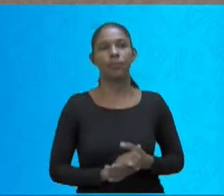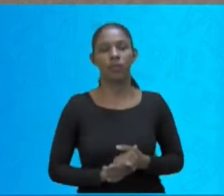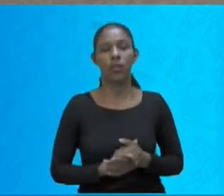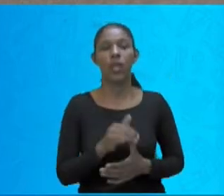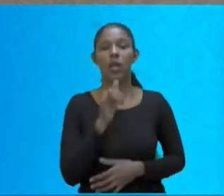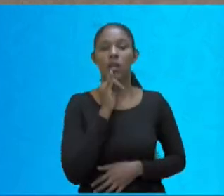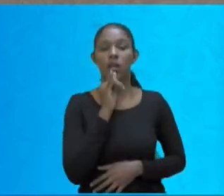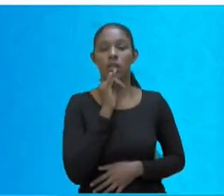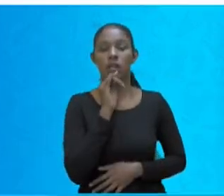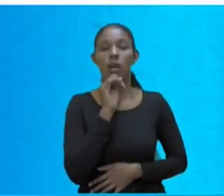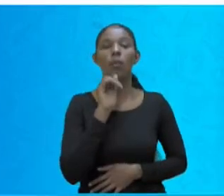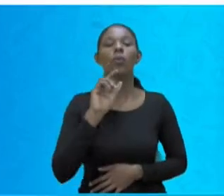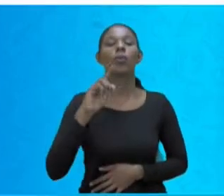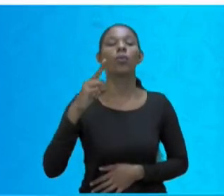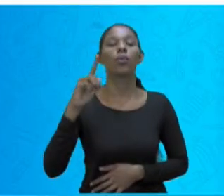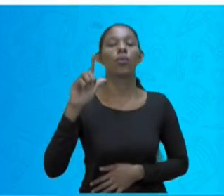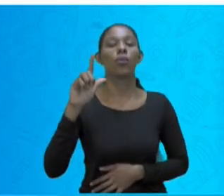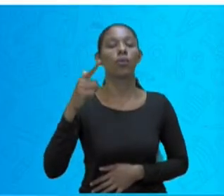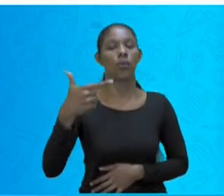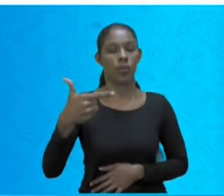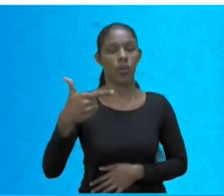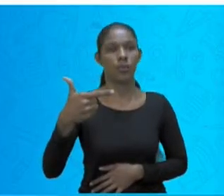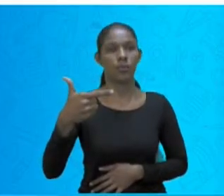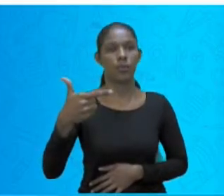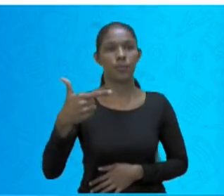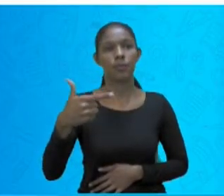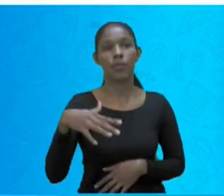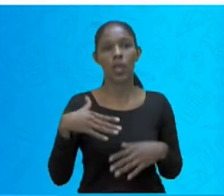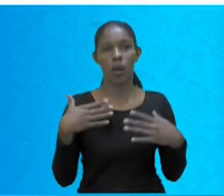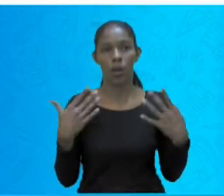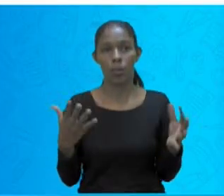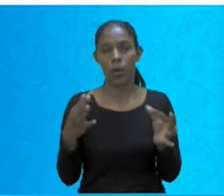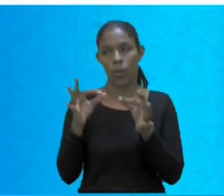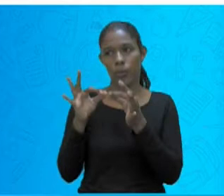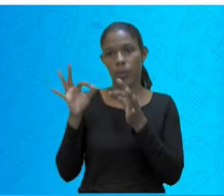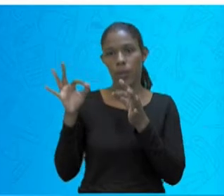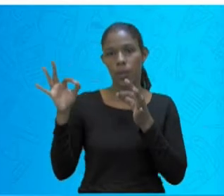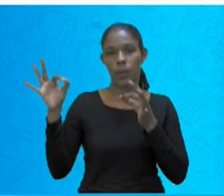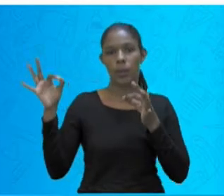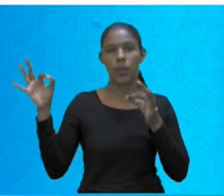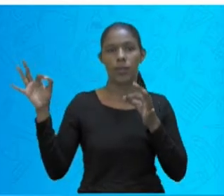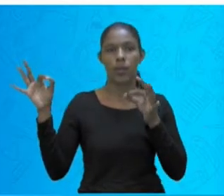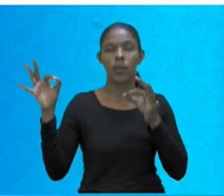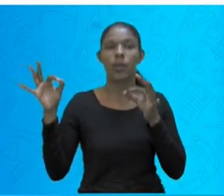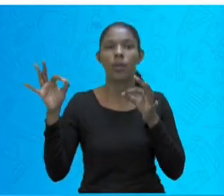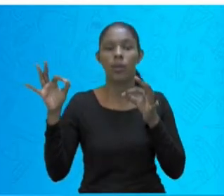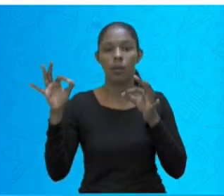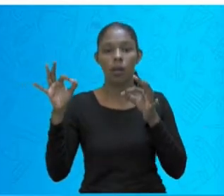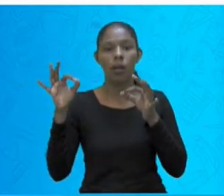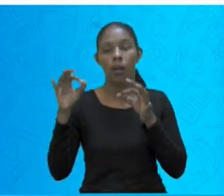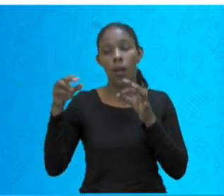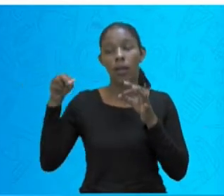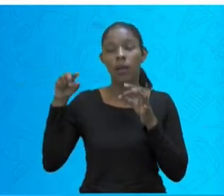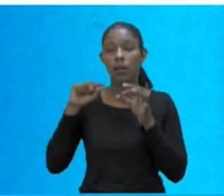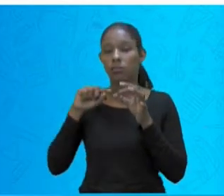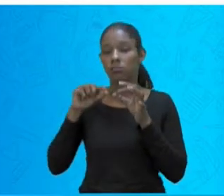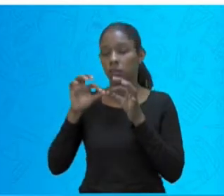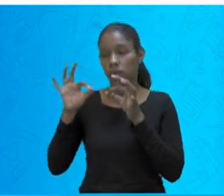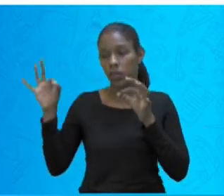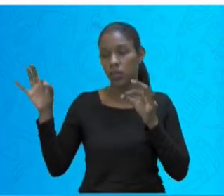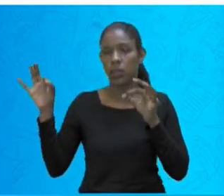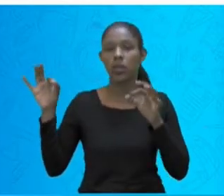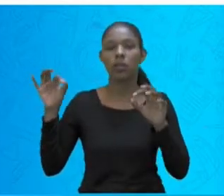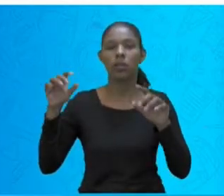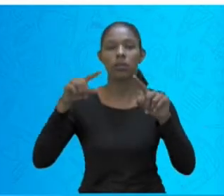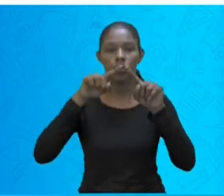Exemplo 2. A medida correspondente às arestas de cada cubo abaixo corresponde a...